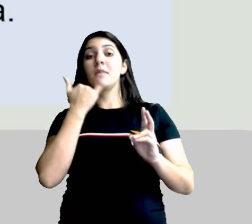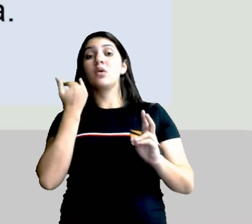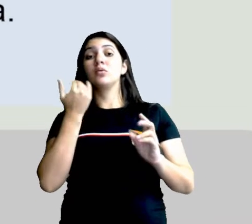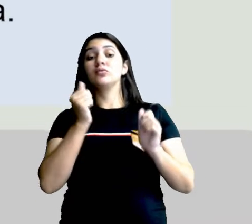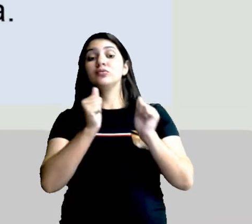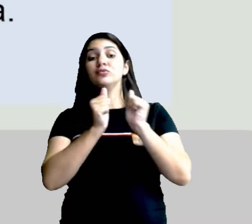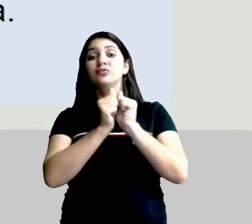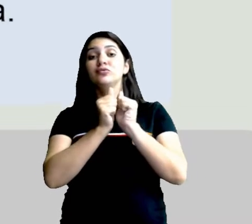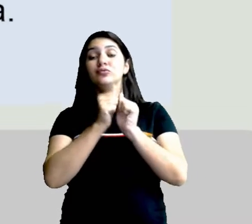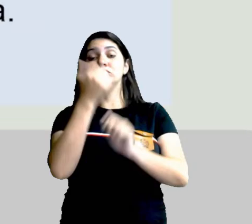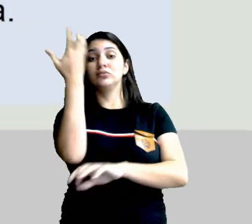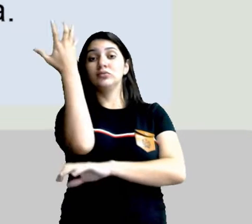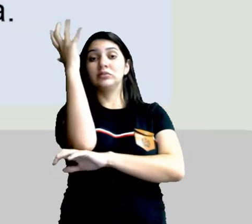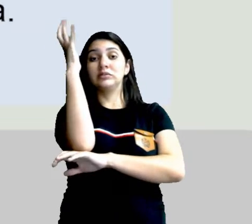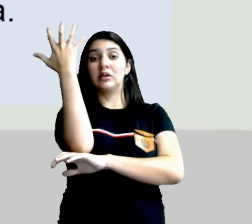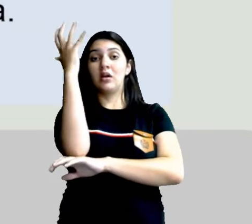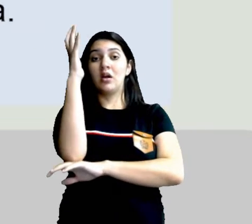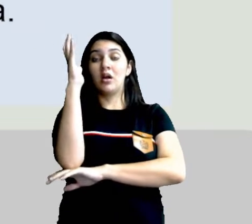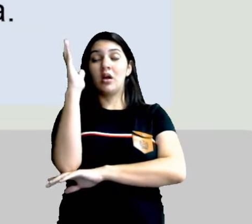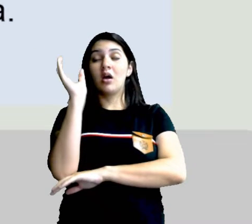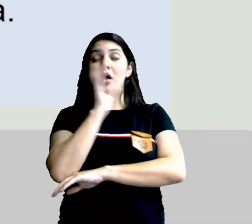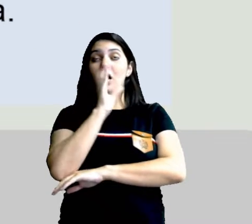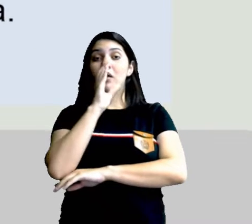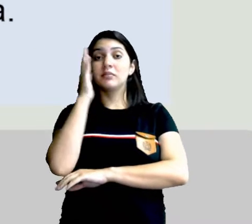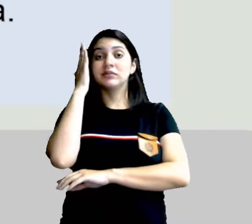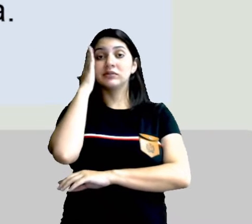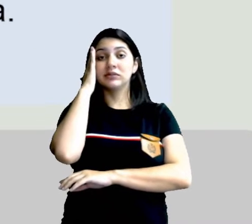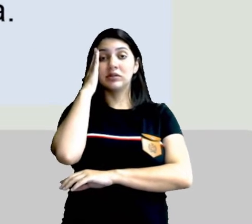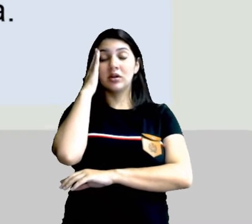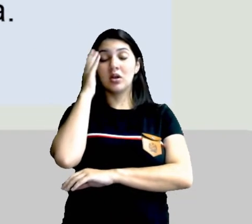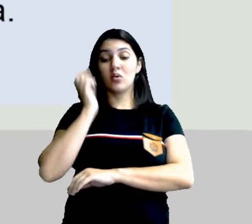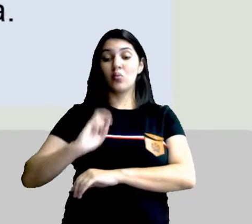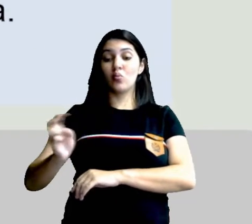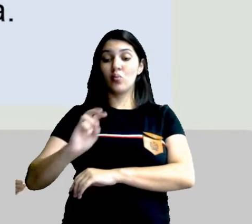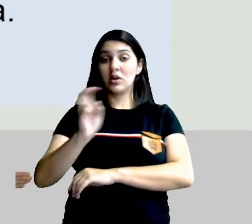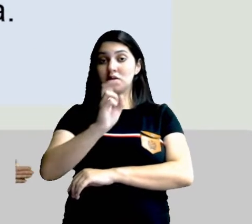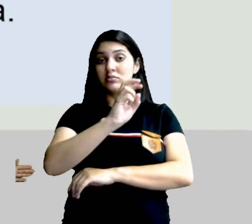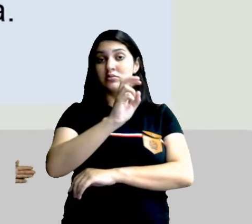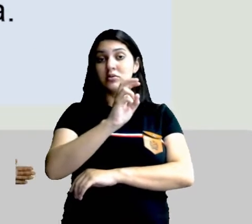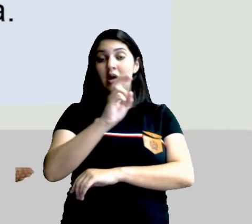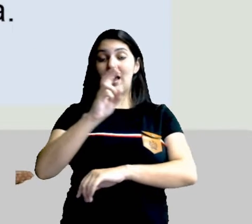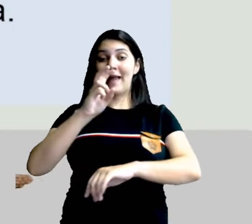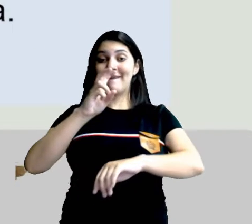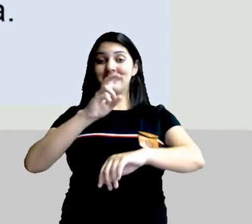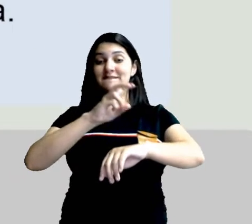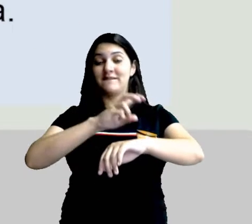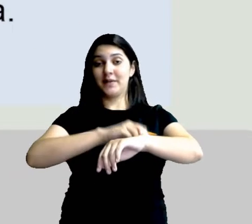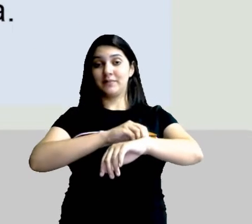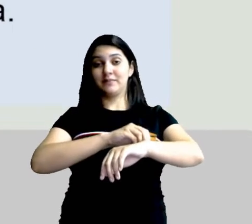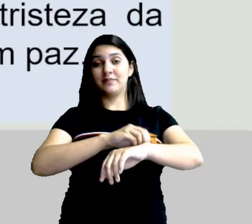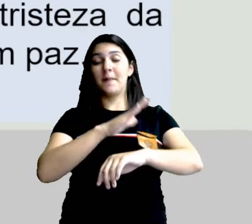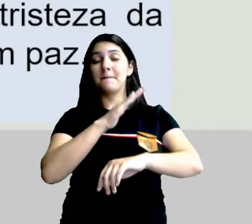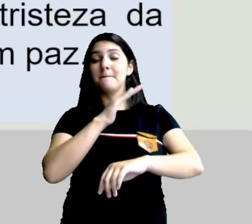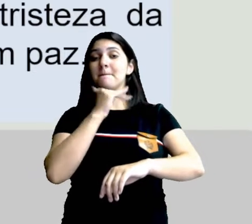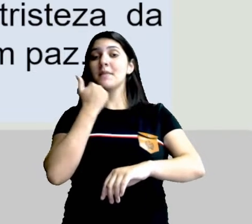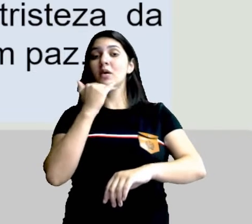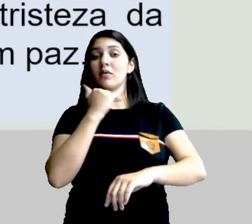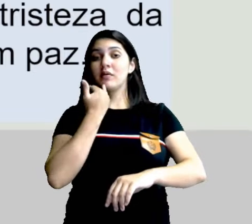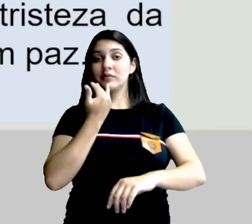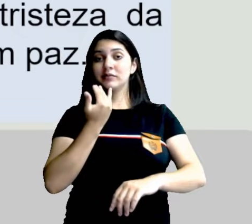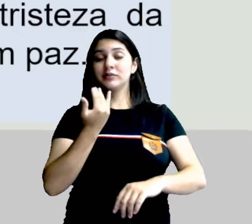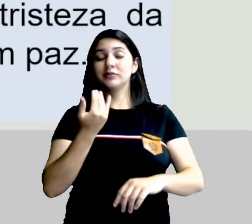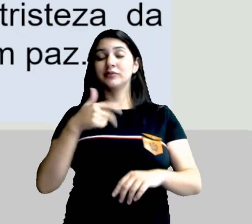grande árvore. Logo entenderam. Uma serpente venenosa lhe havia picado mortalmente